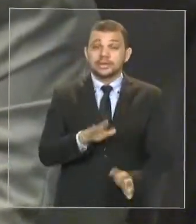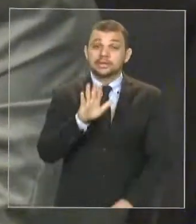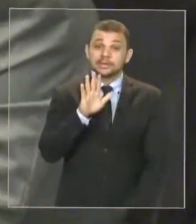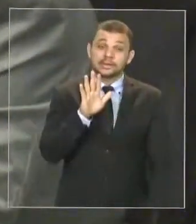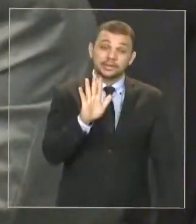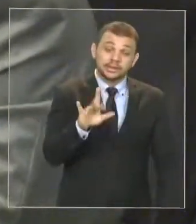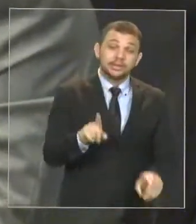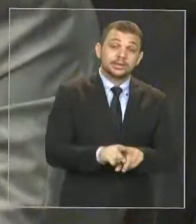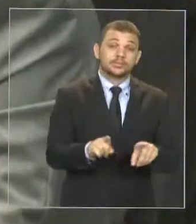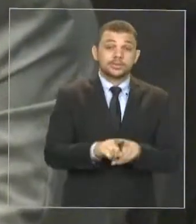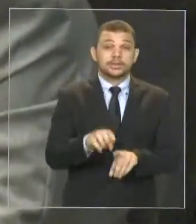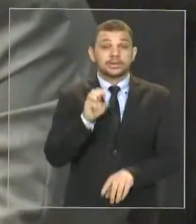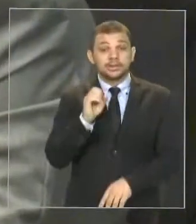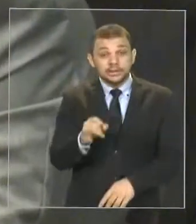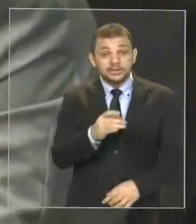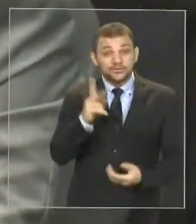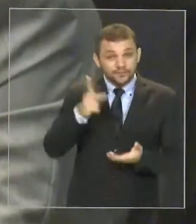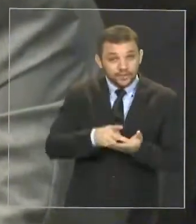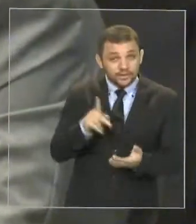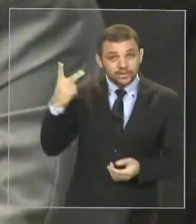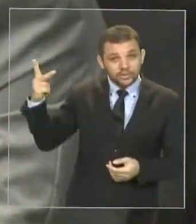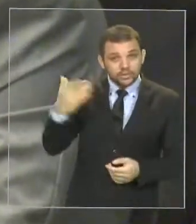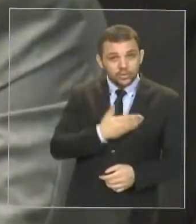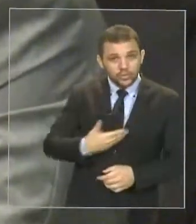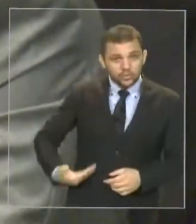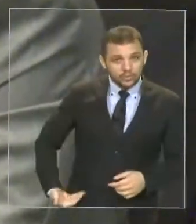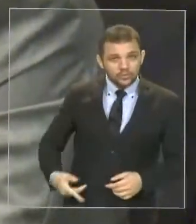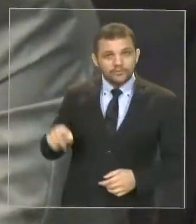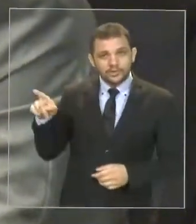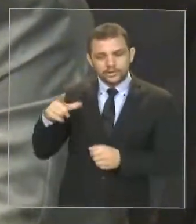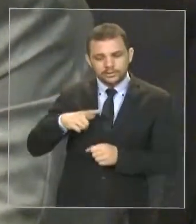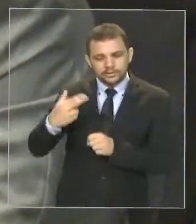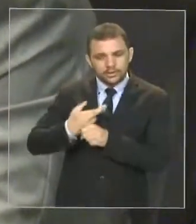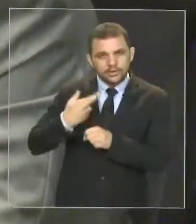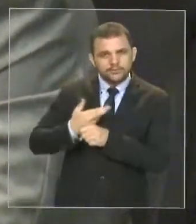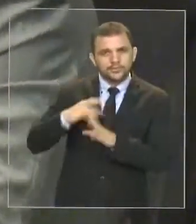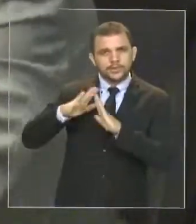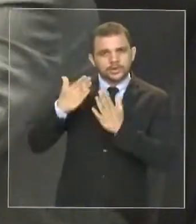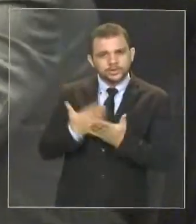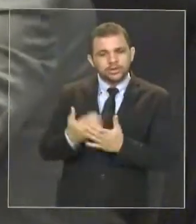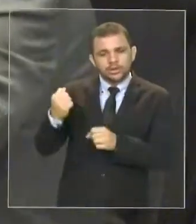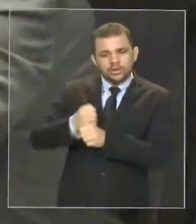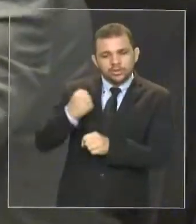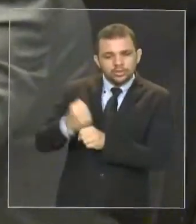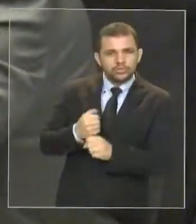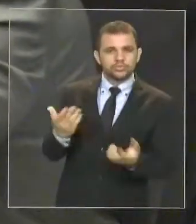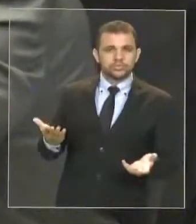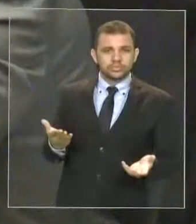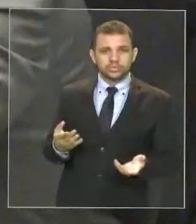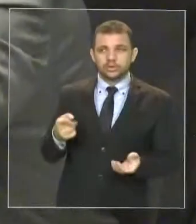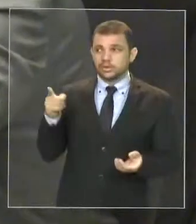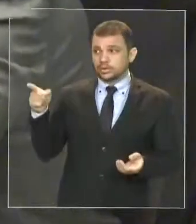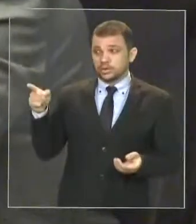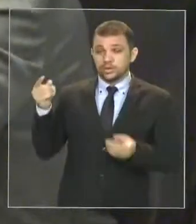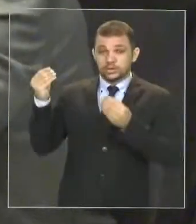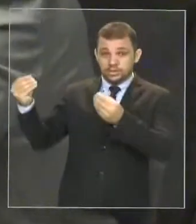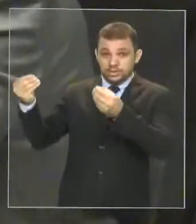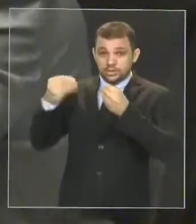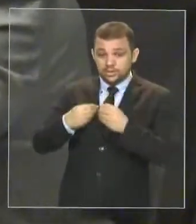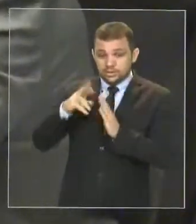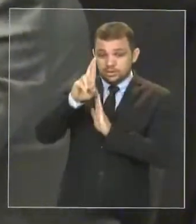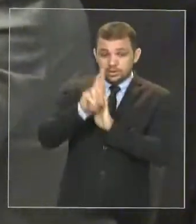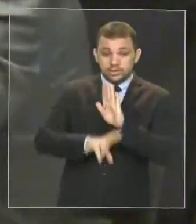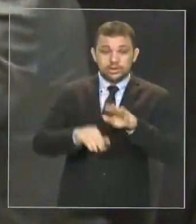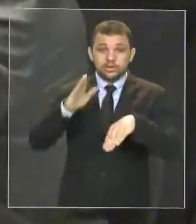estivesse reformando escolas e estivesse construindo escolas, ele mandaria para cá o relatório que Vossa